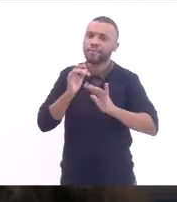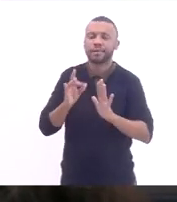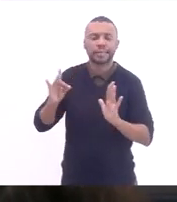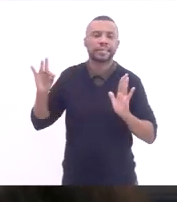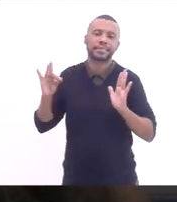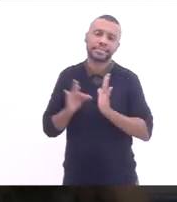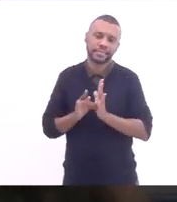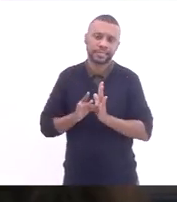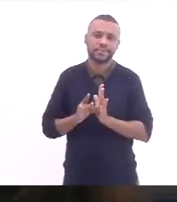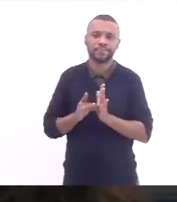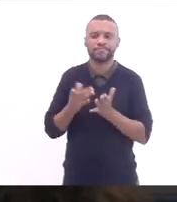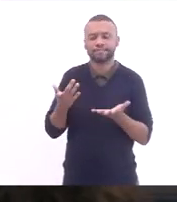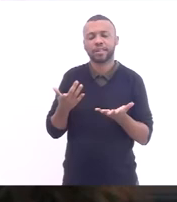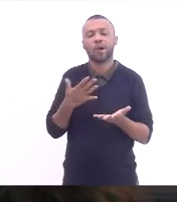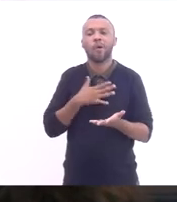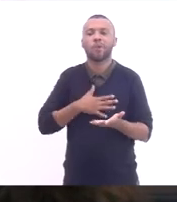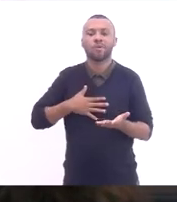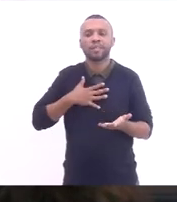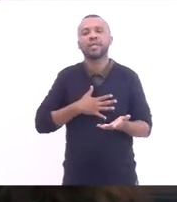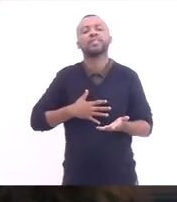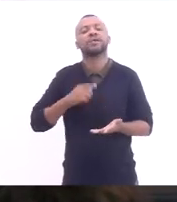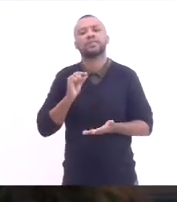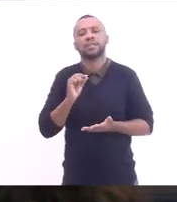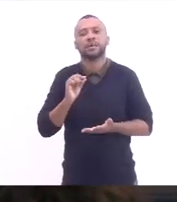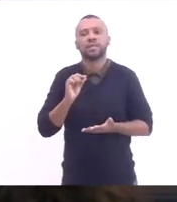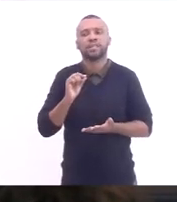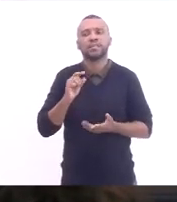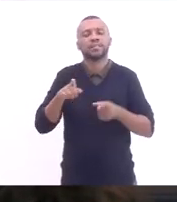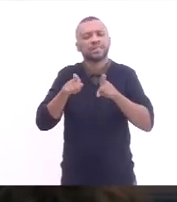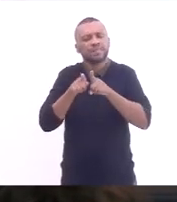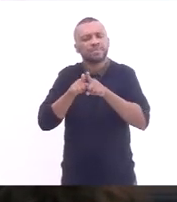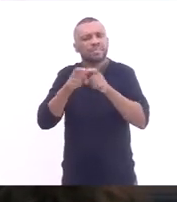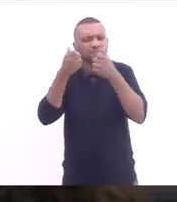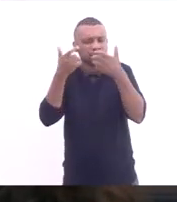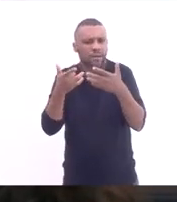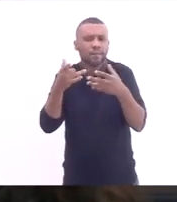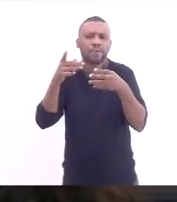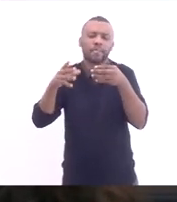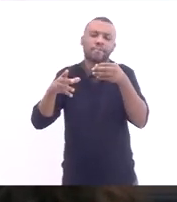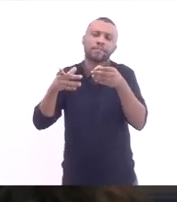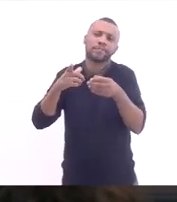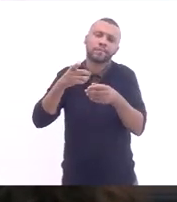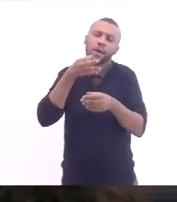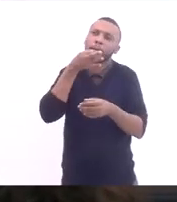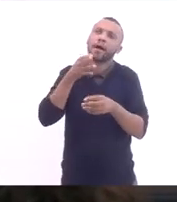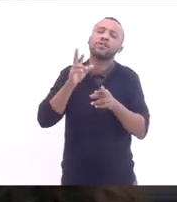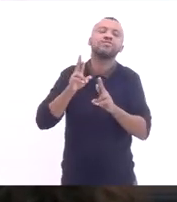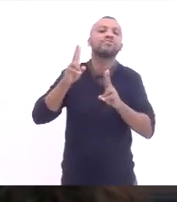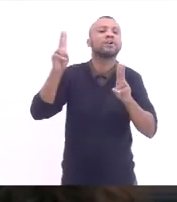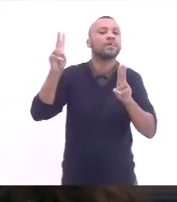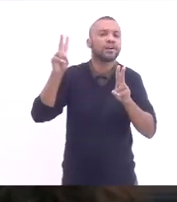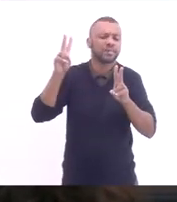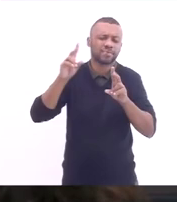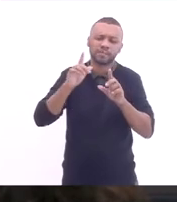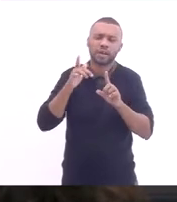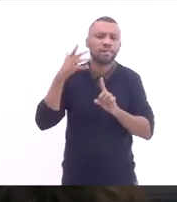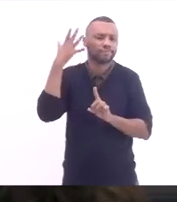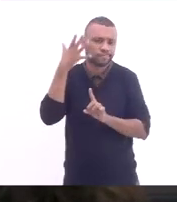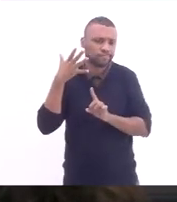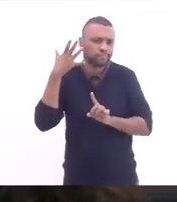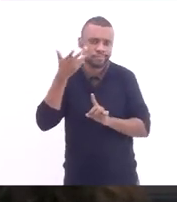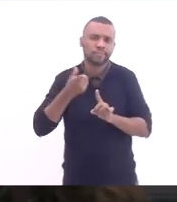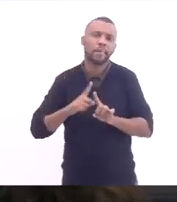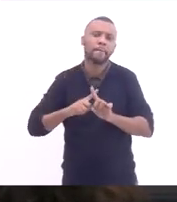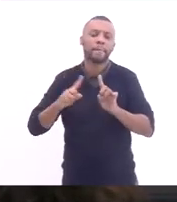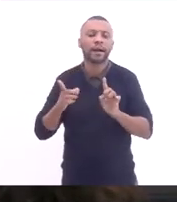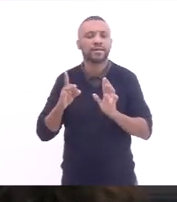eu gostaria de ir, gostaria até de fazer diferente essa minha intervenção, mas